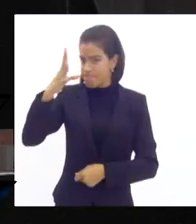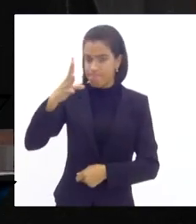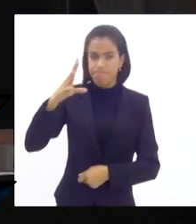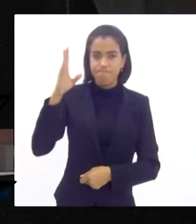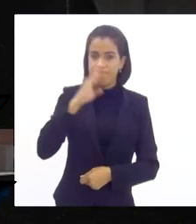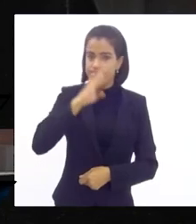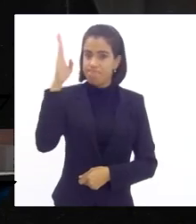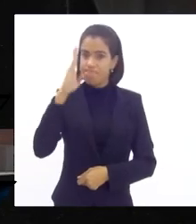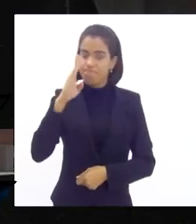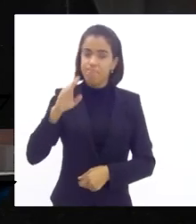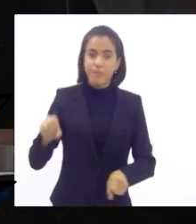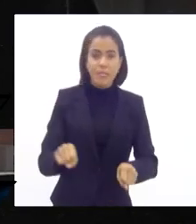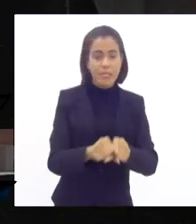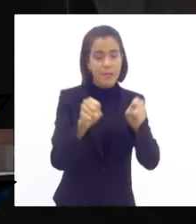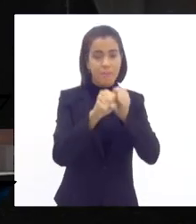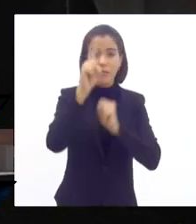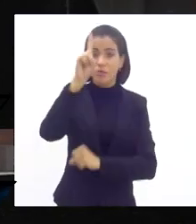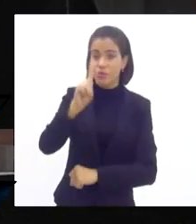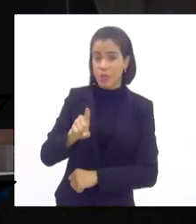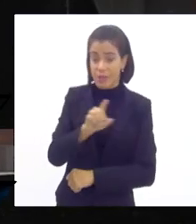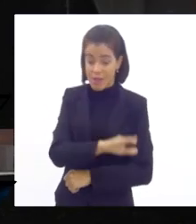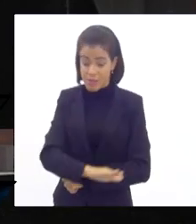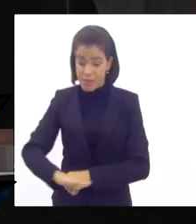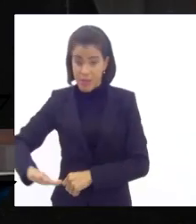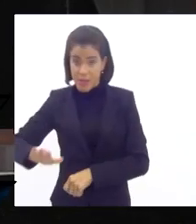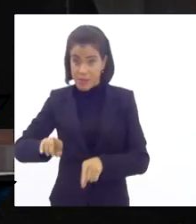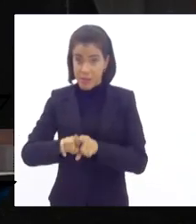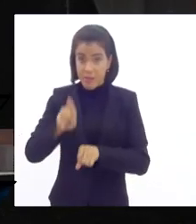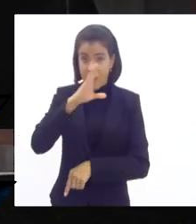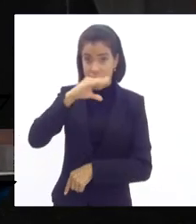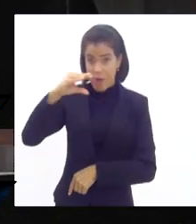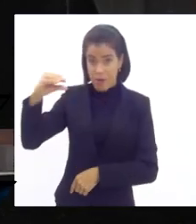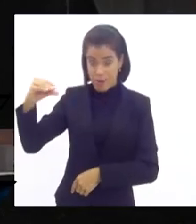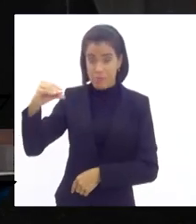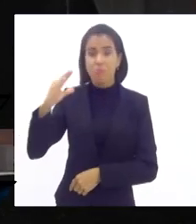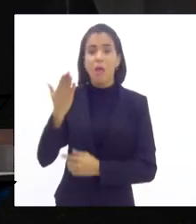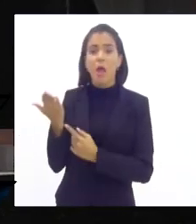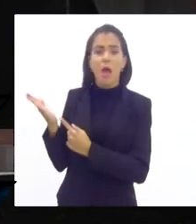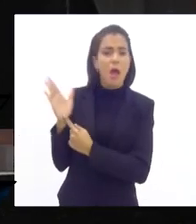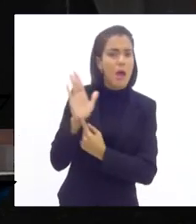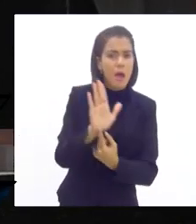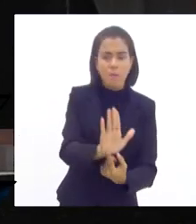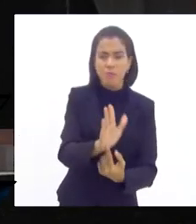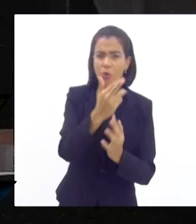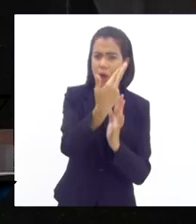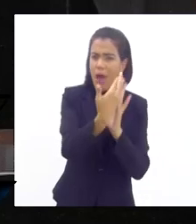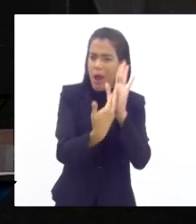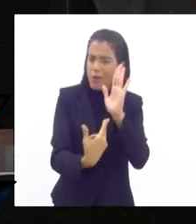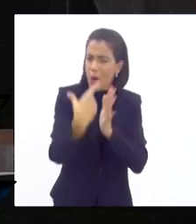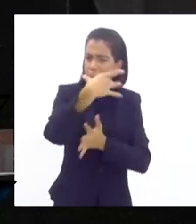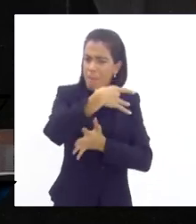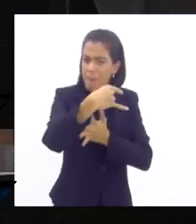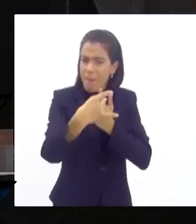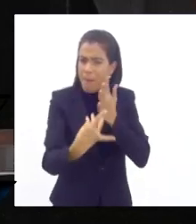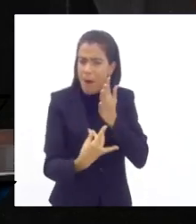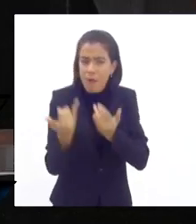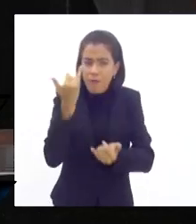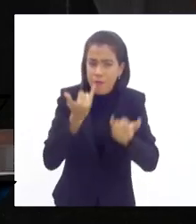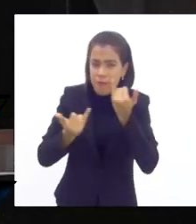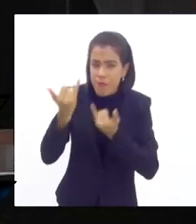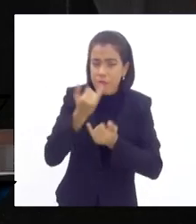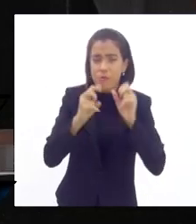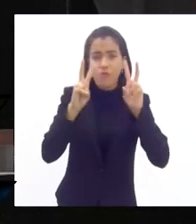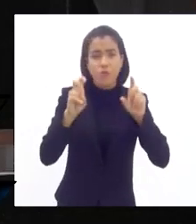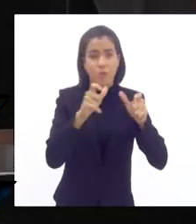contra a violação dos direitos das crianças e adolescentes apresentando um relatório detalhado com informações sobre